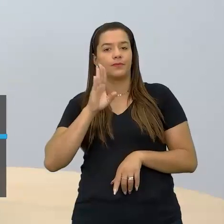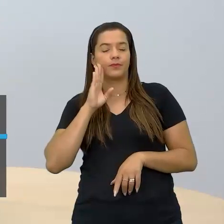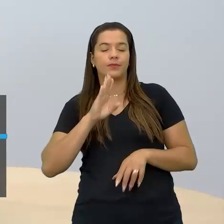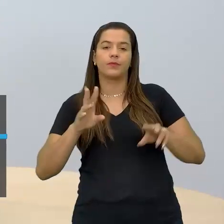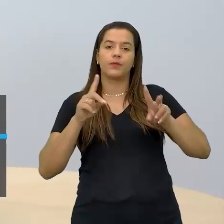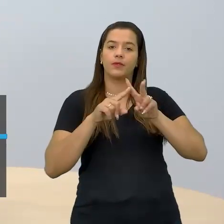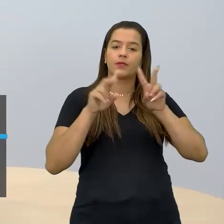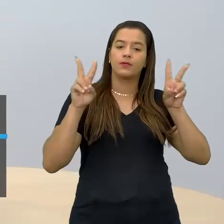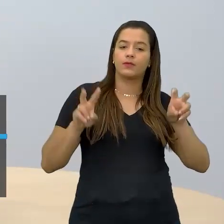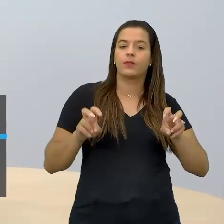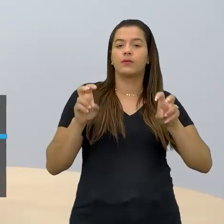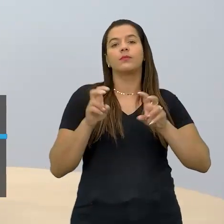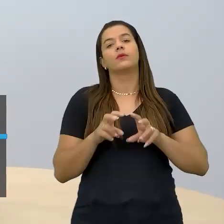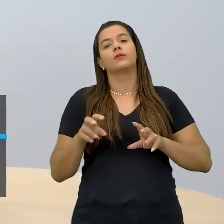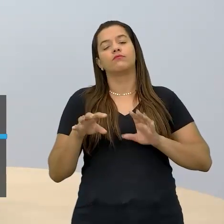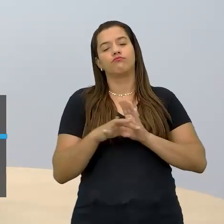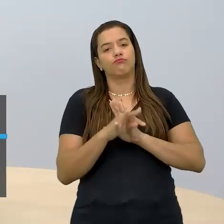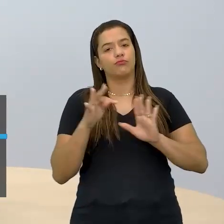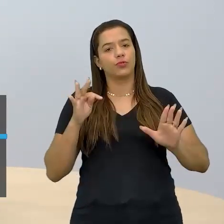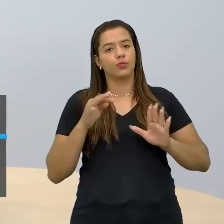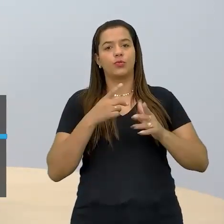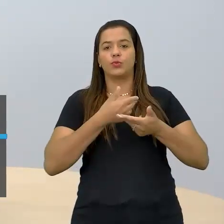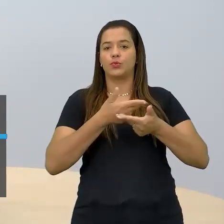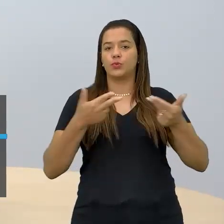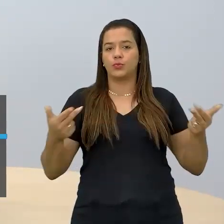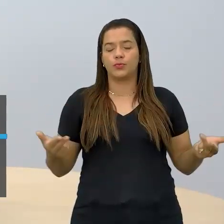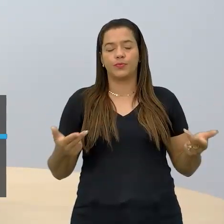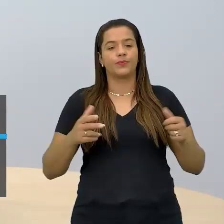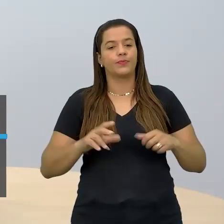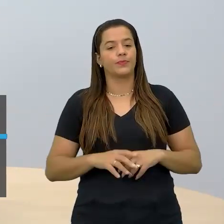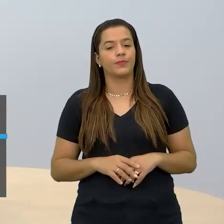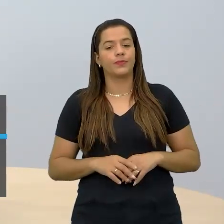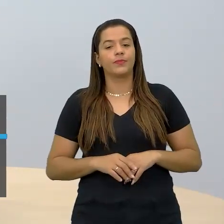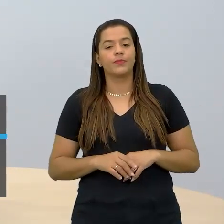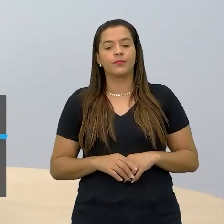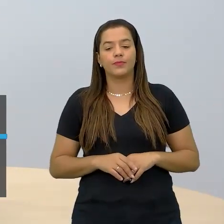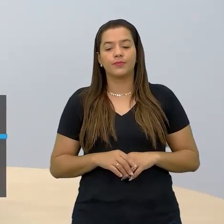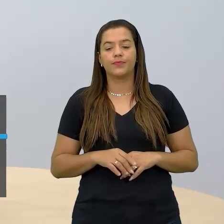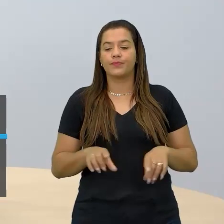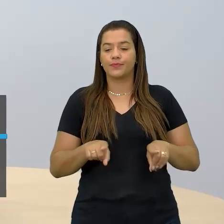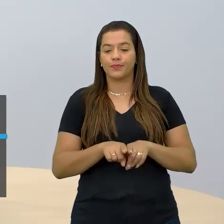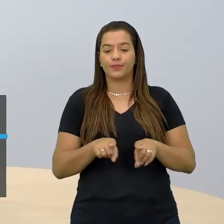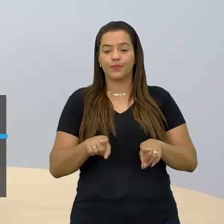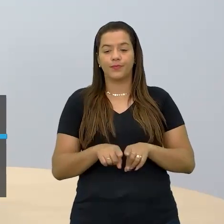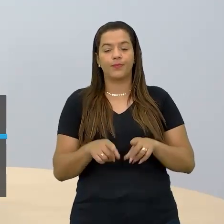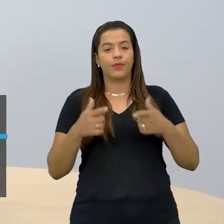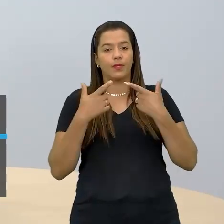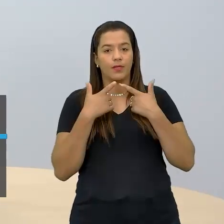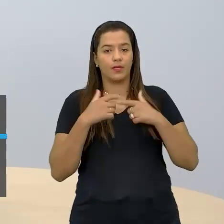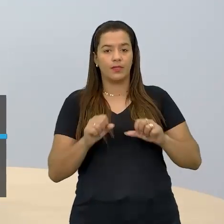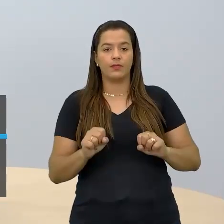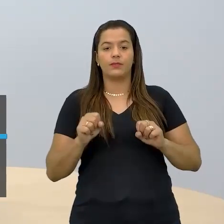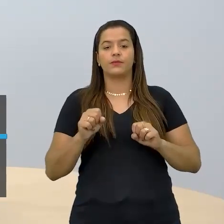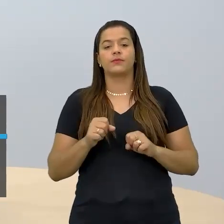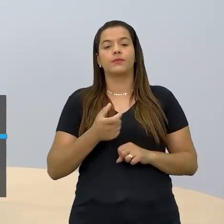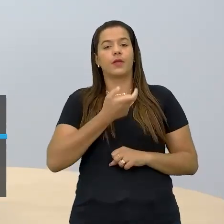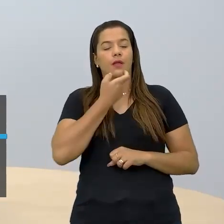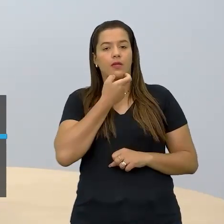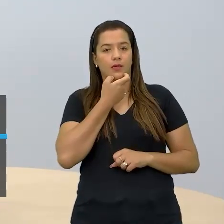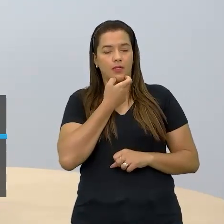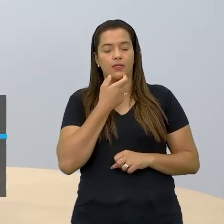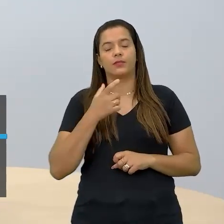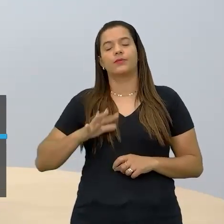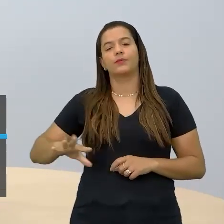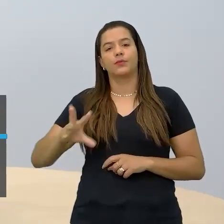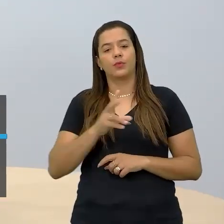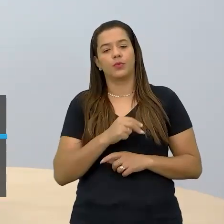da diversidade aí. E também de língua inglesa, né, compartilhar com os colegas a leitura